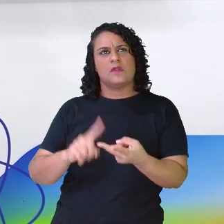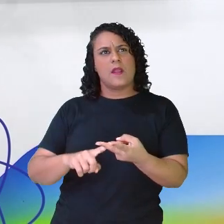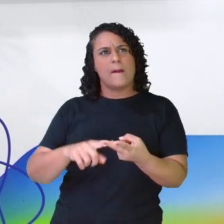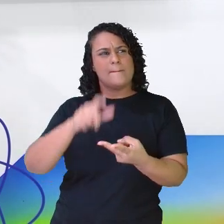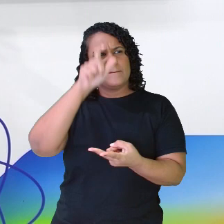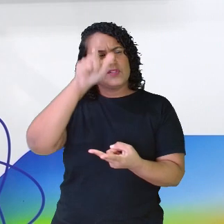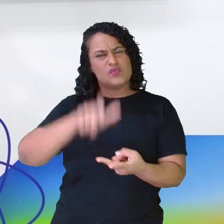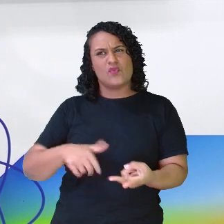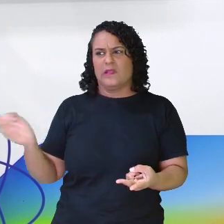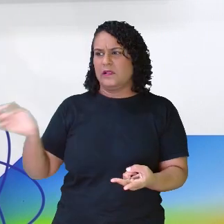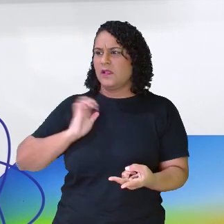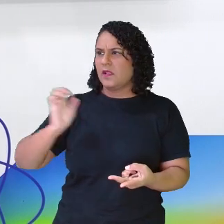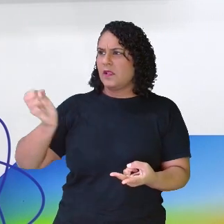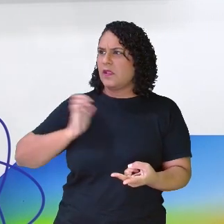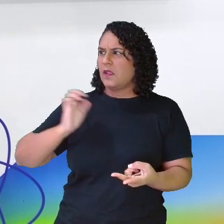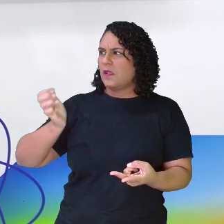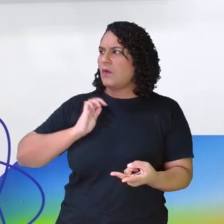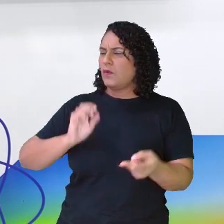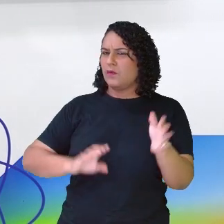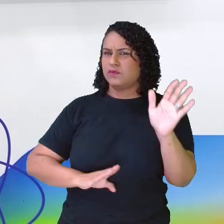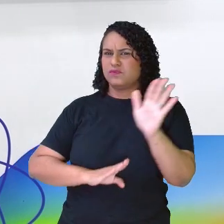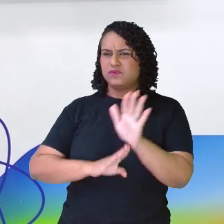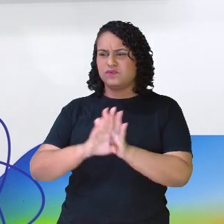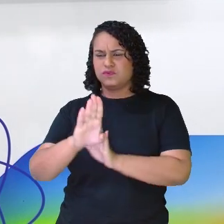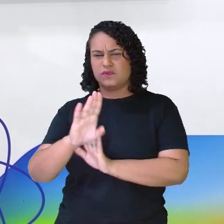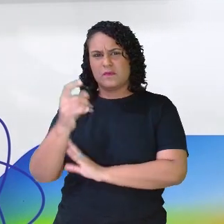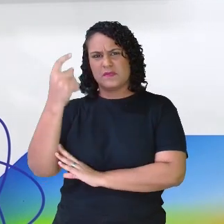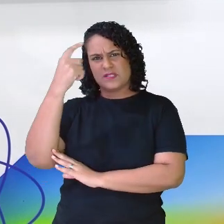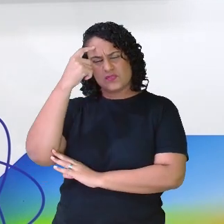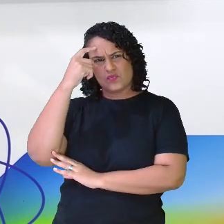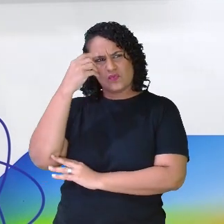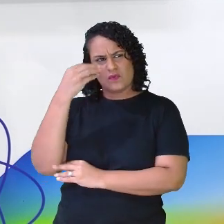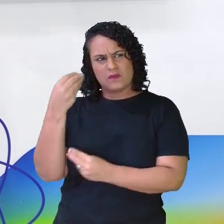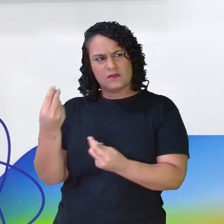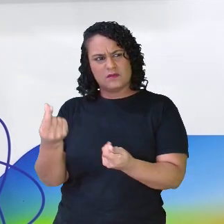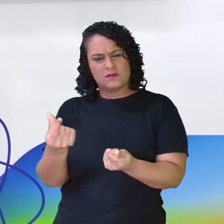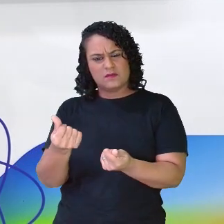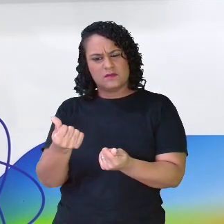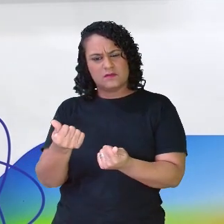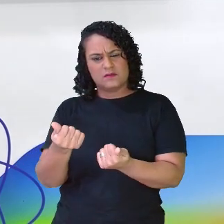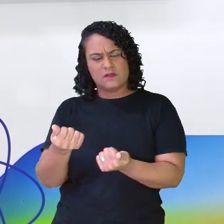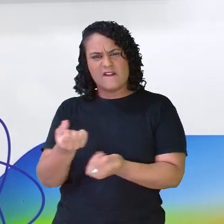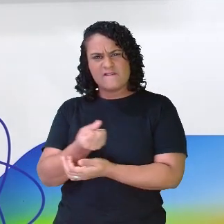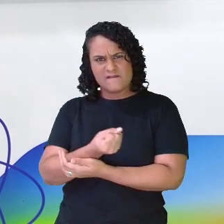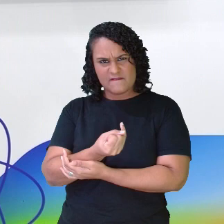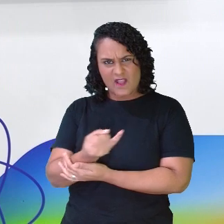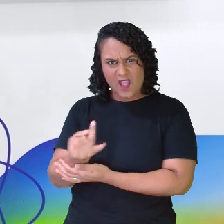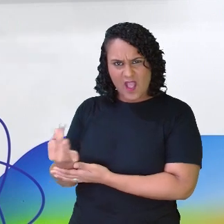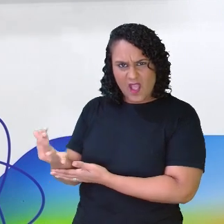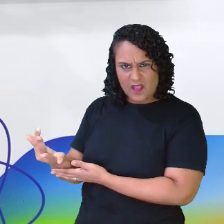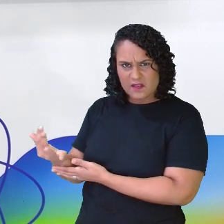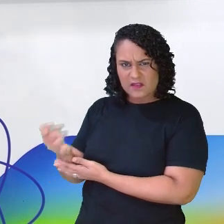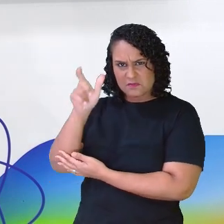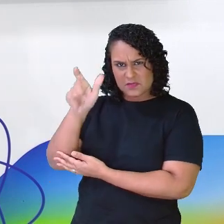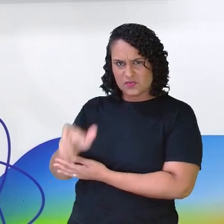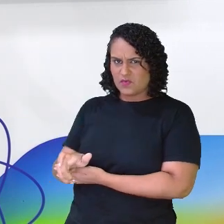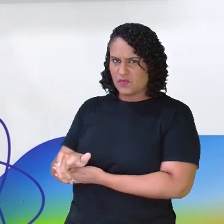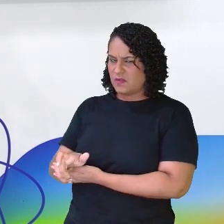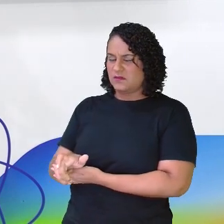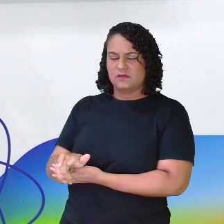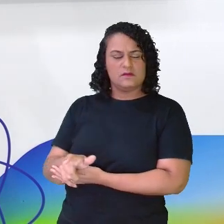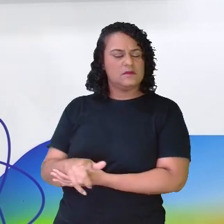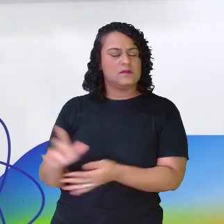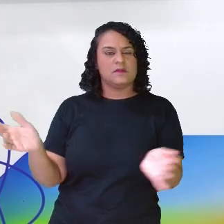muito dinheiro. E se a gente pensar, pessoas que detêm muito dinheiro, são muitos? comparado ao que não tem, não.